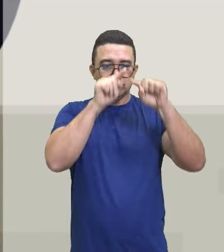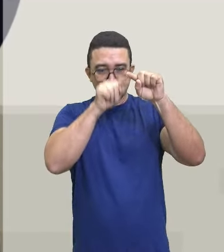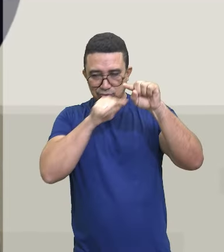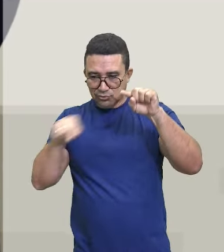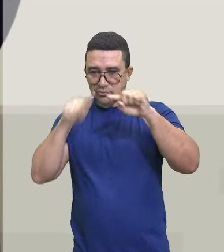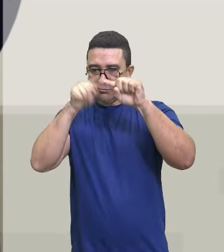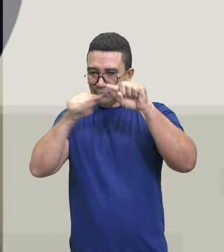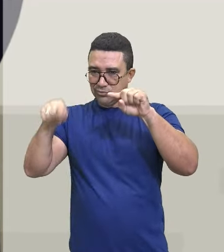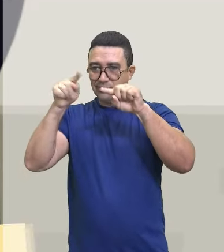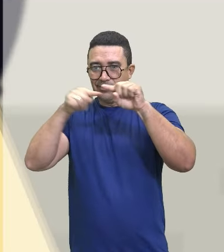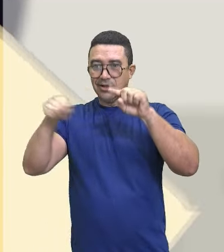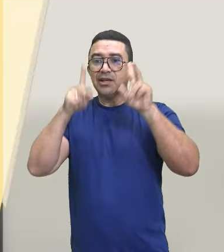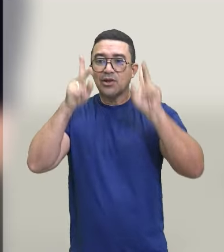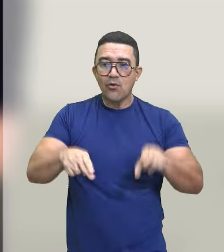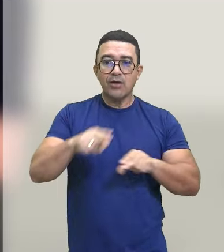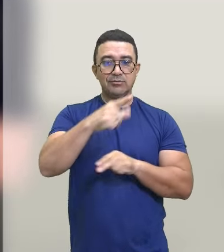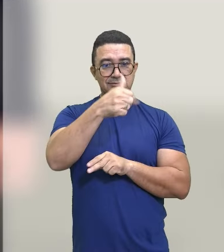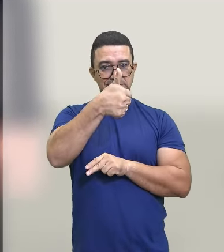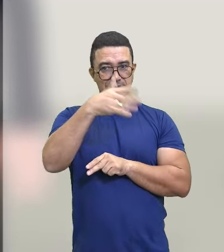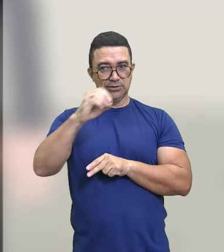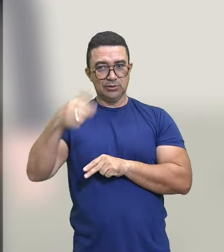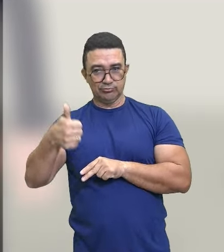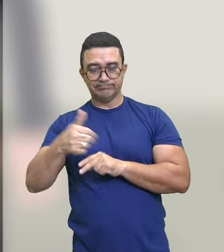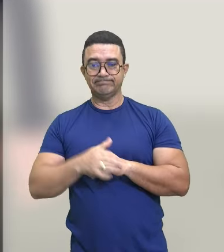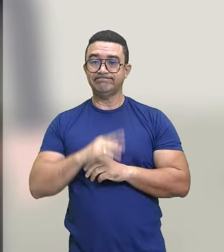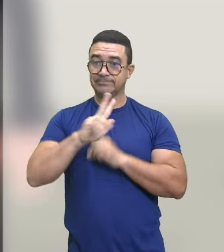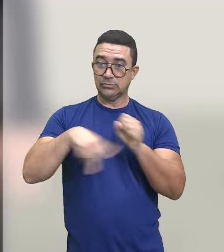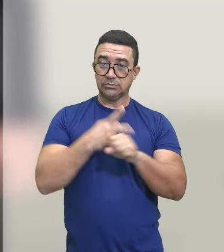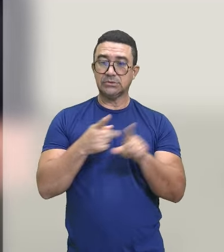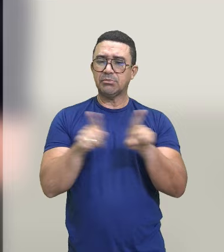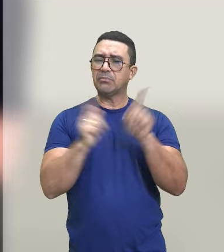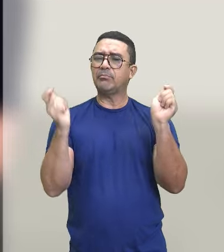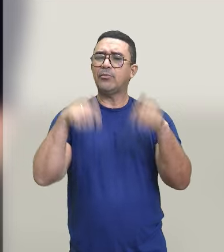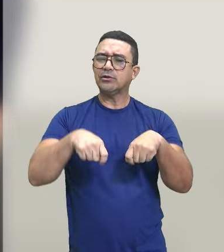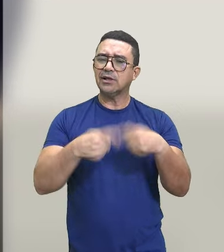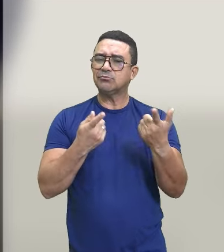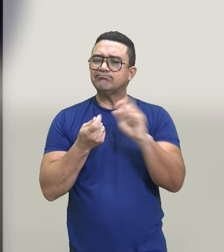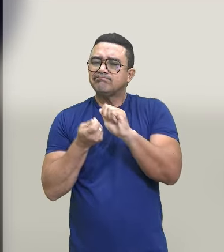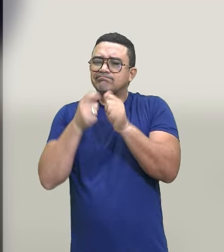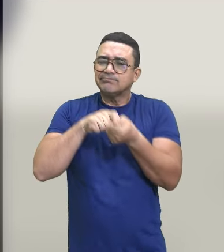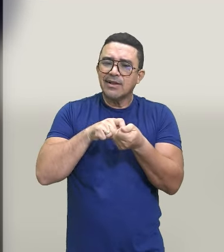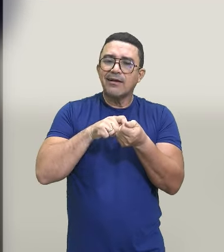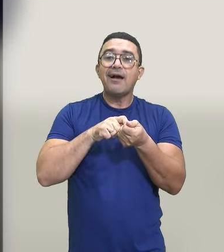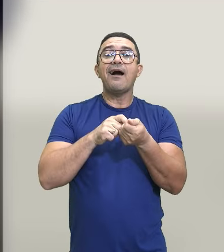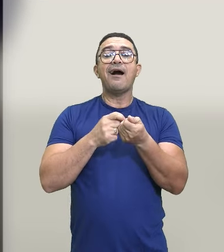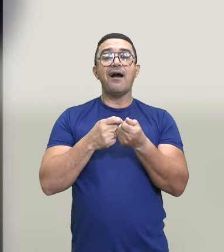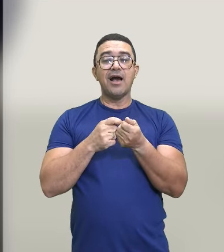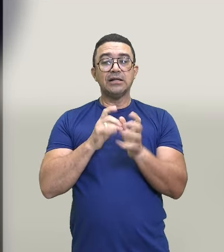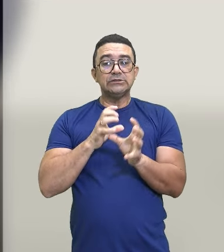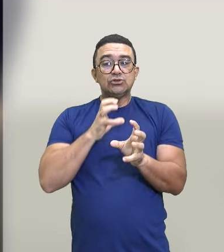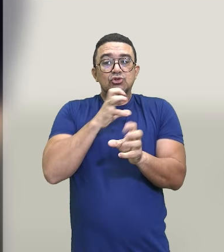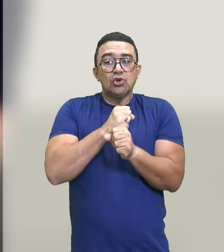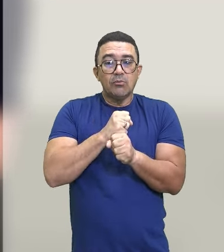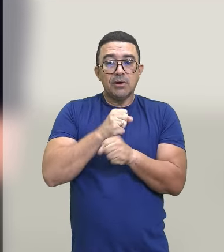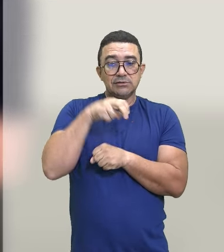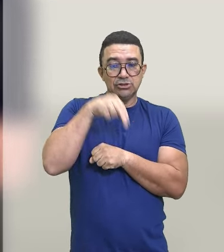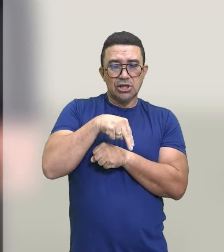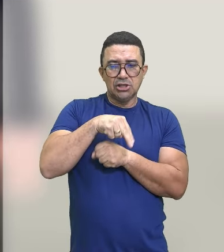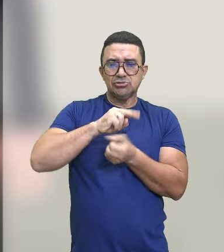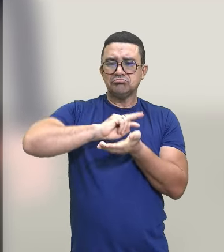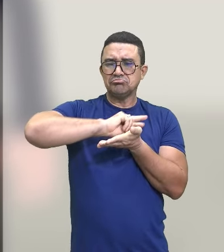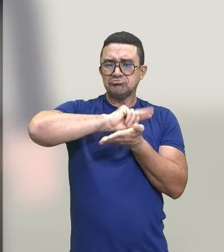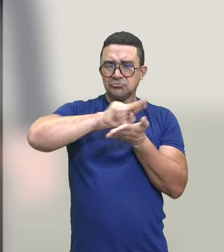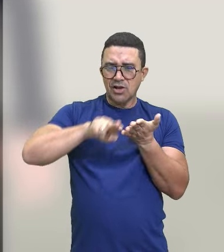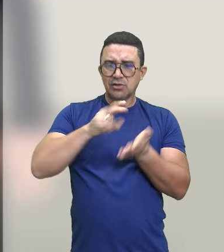penúltimo e assim por diante. Logo, podemos escrever a expressão: a soma de n termos de